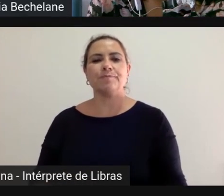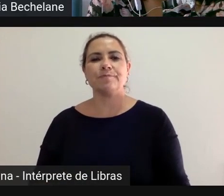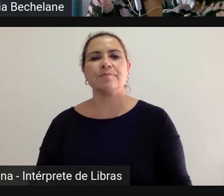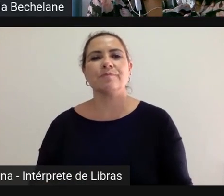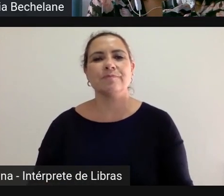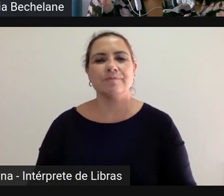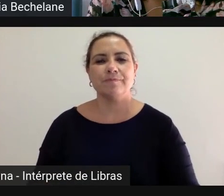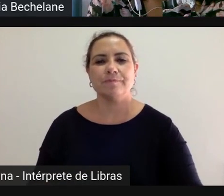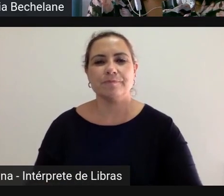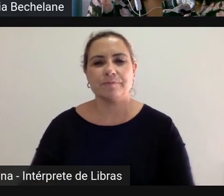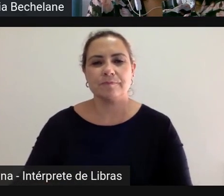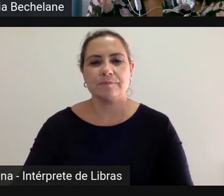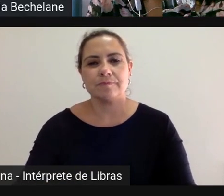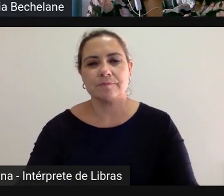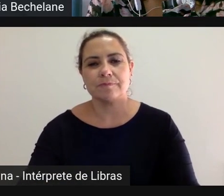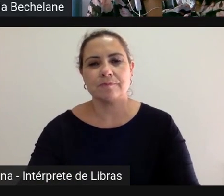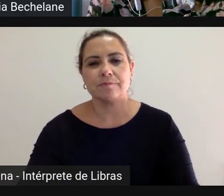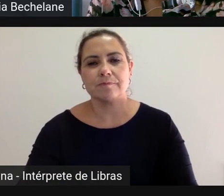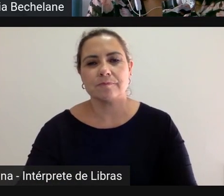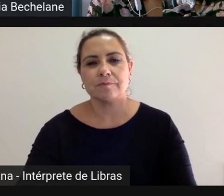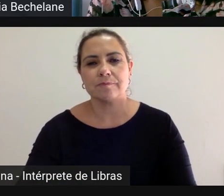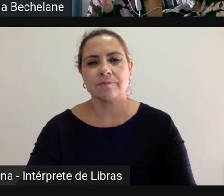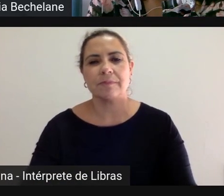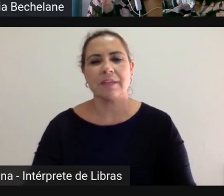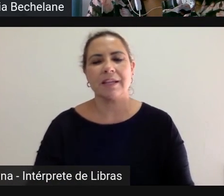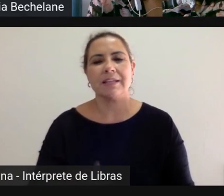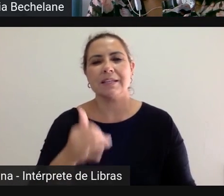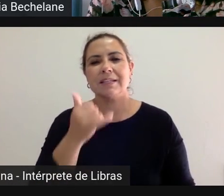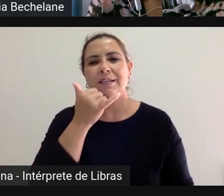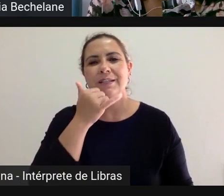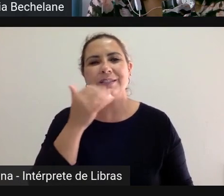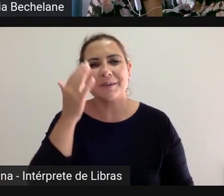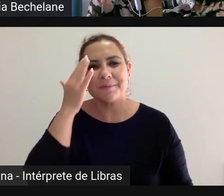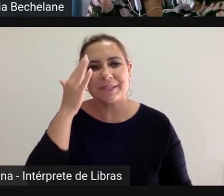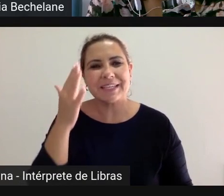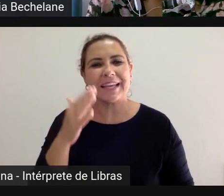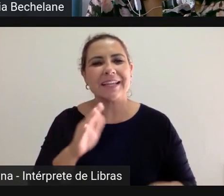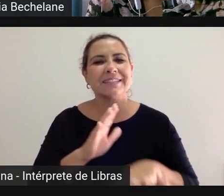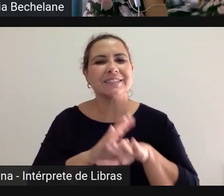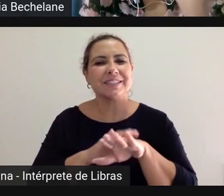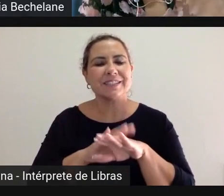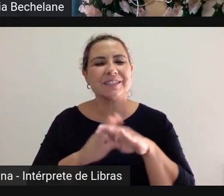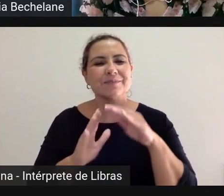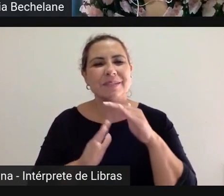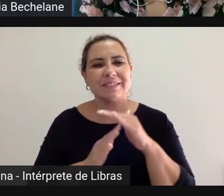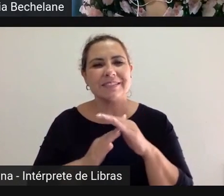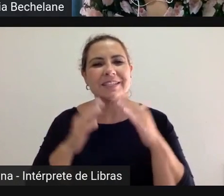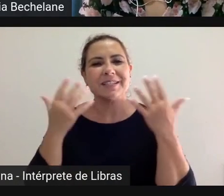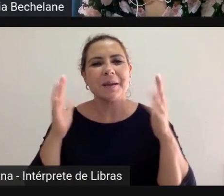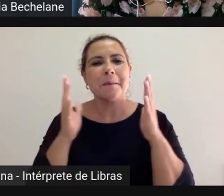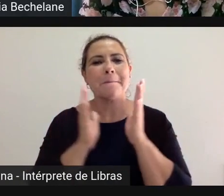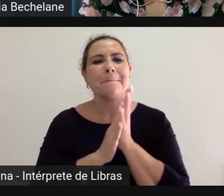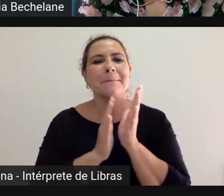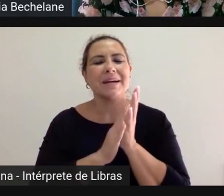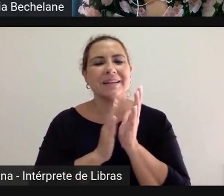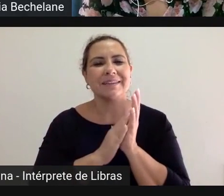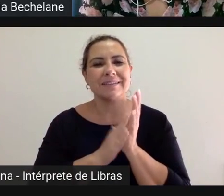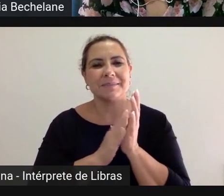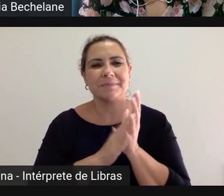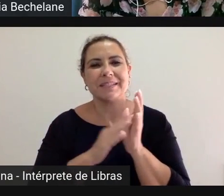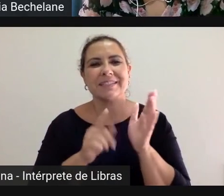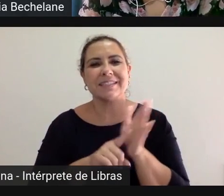Obrigado. Estamos chegando aqui ao nosso tempo limite. Parabéns a todas vocês pelas pesquisas,